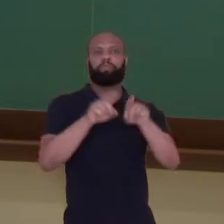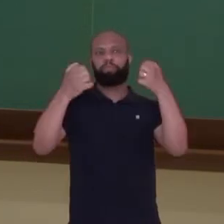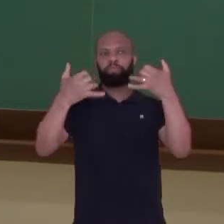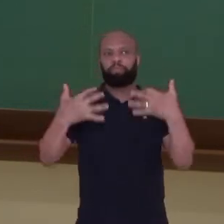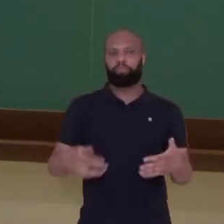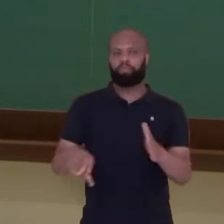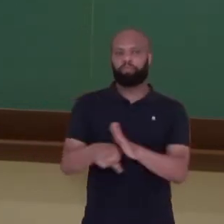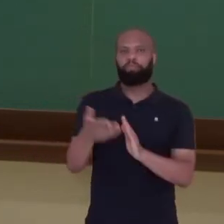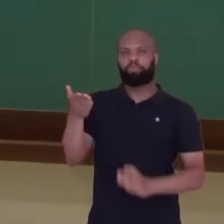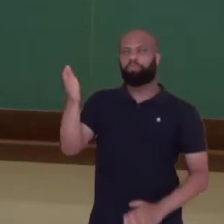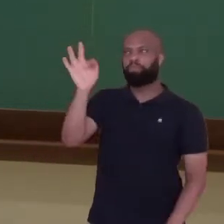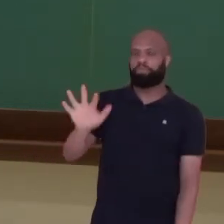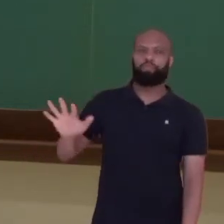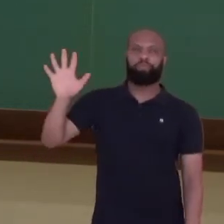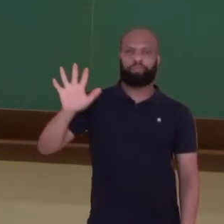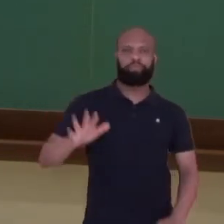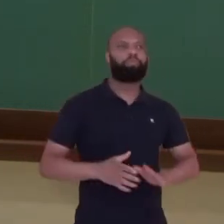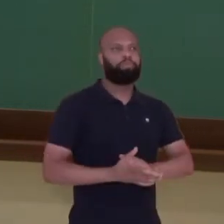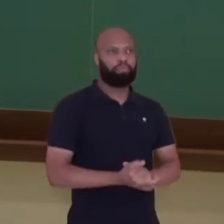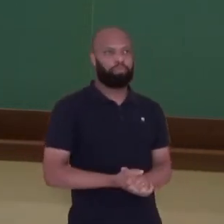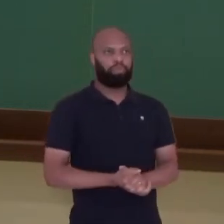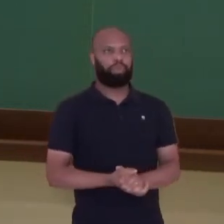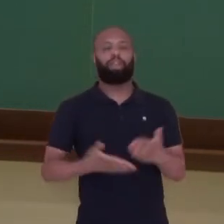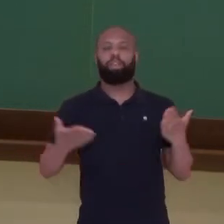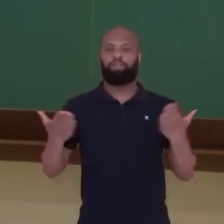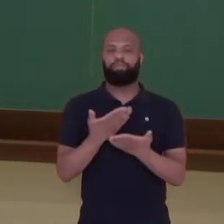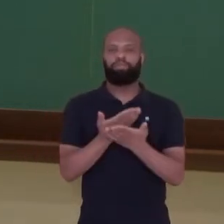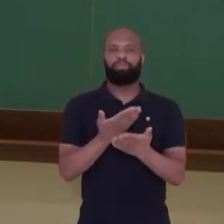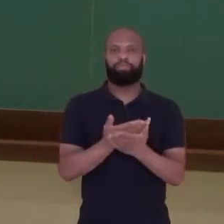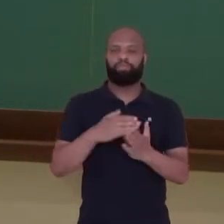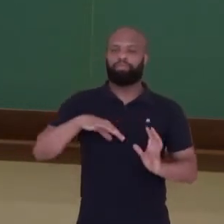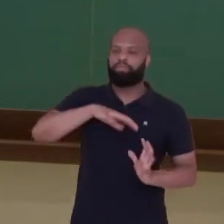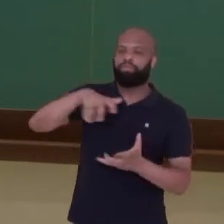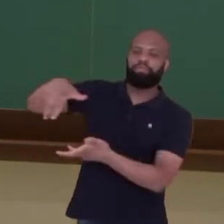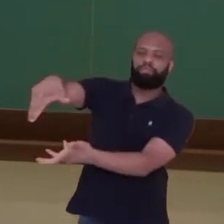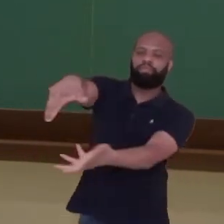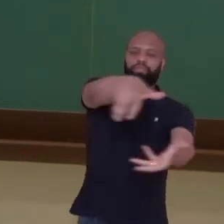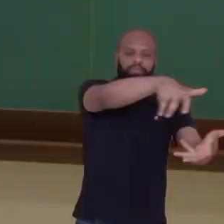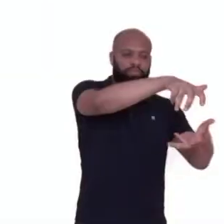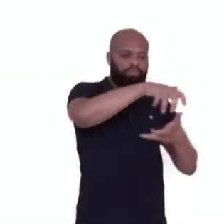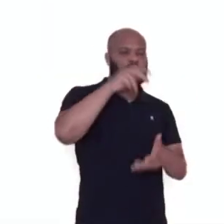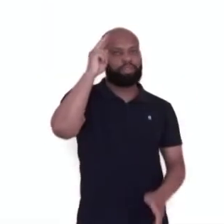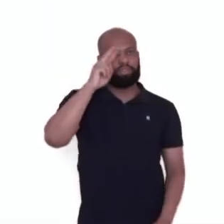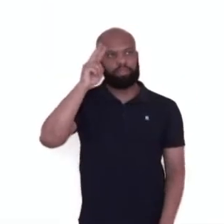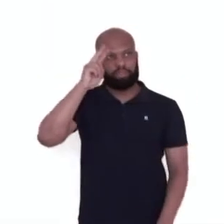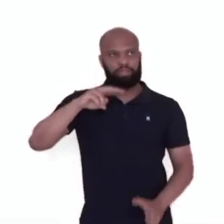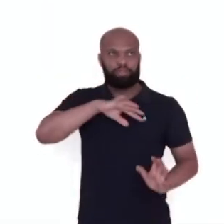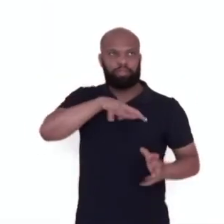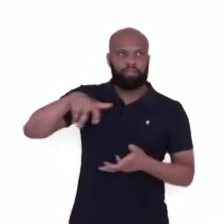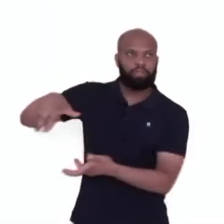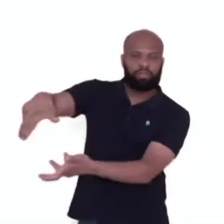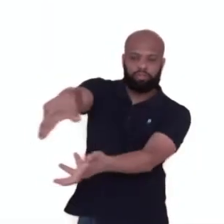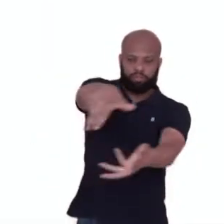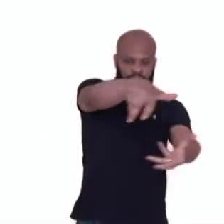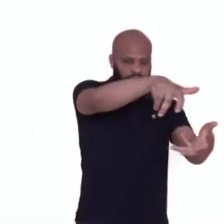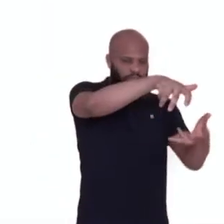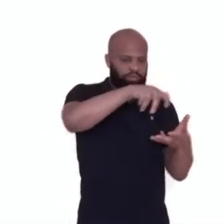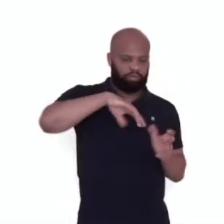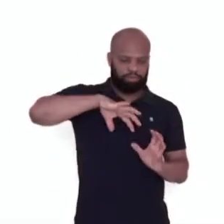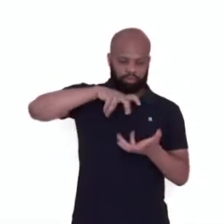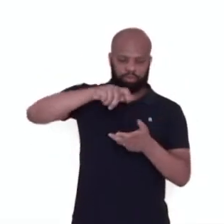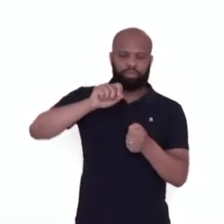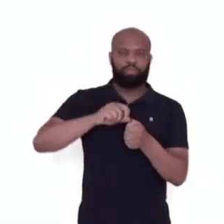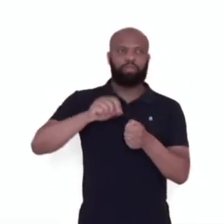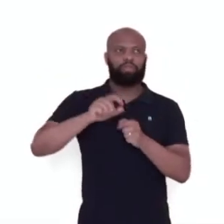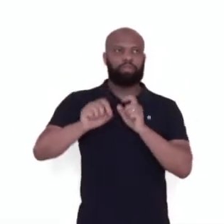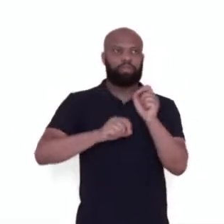esses fenômenos. Então vamos lá para a translação? Vamos relembrar o que é isso? Translação é um movimento que a Terra